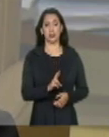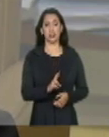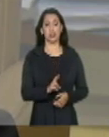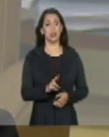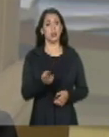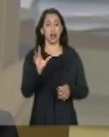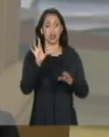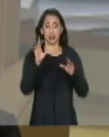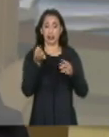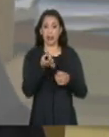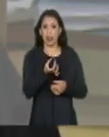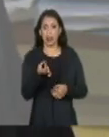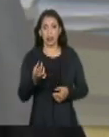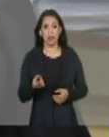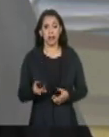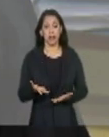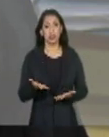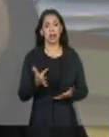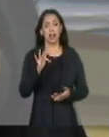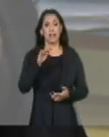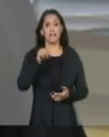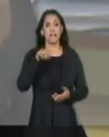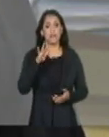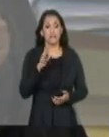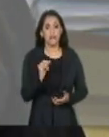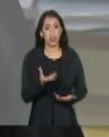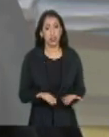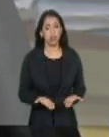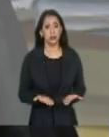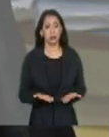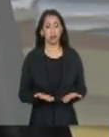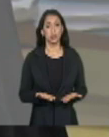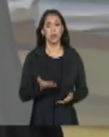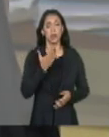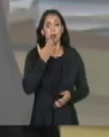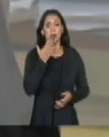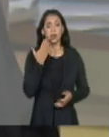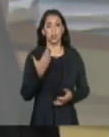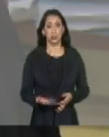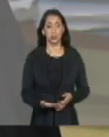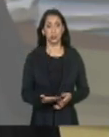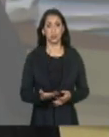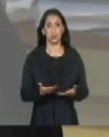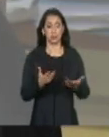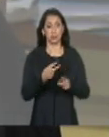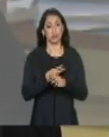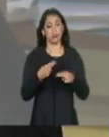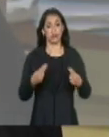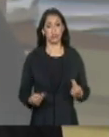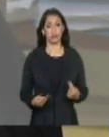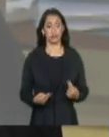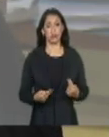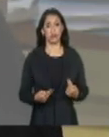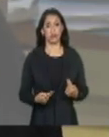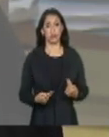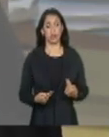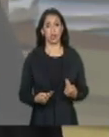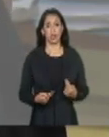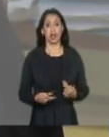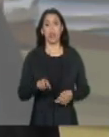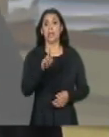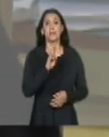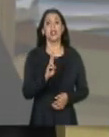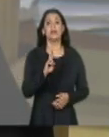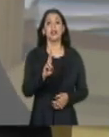fatos. Dê resposta para esses fatos, esse tipo de prática. E em nome de quê? Por que